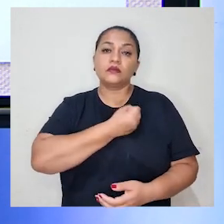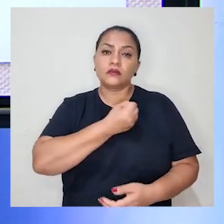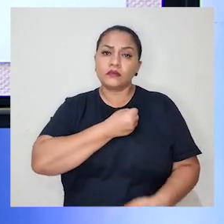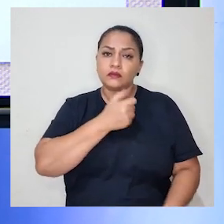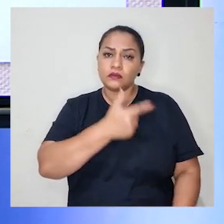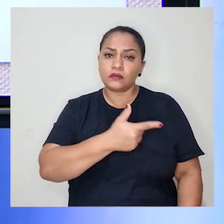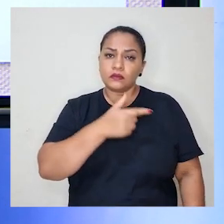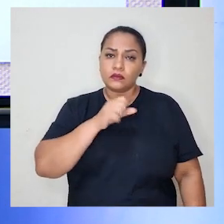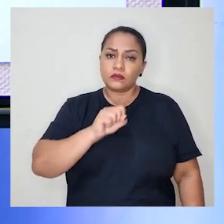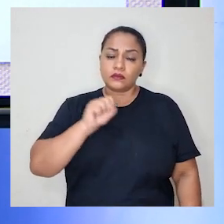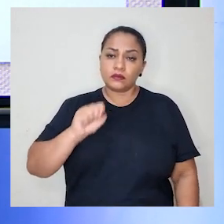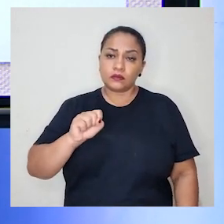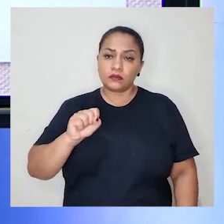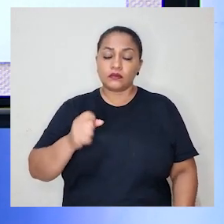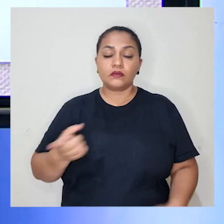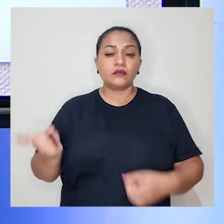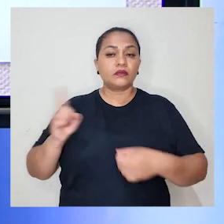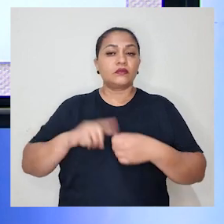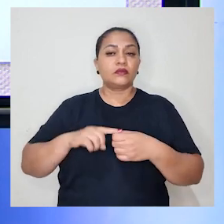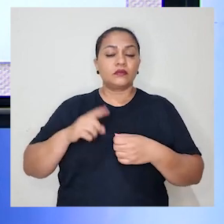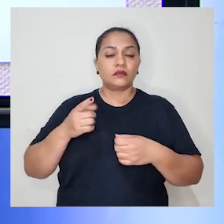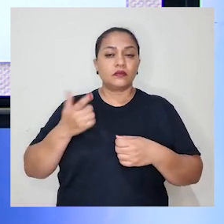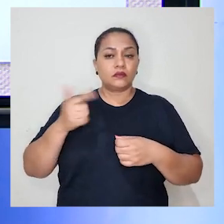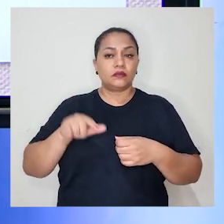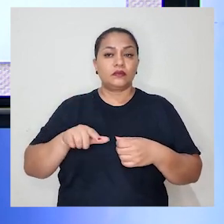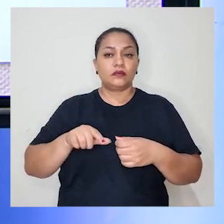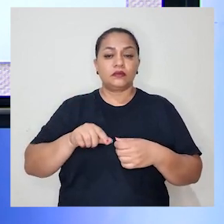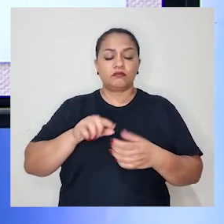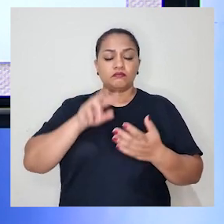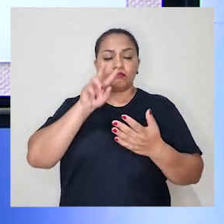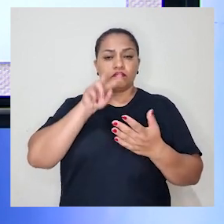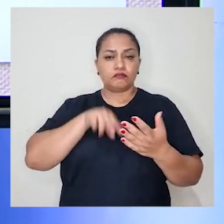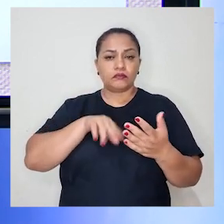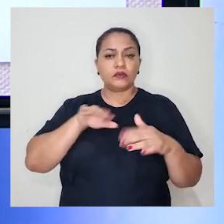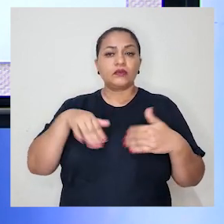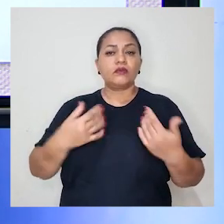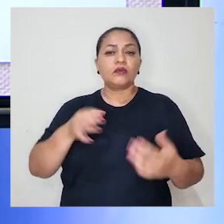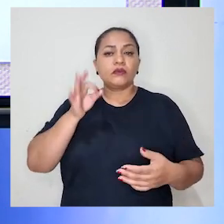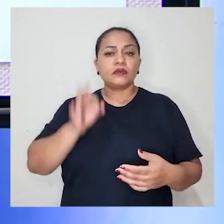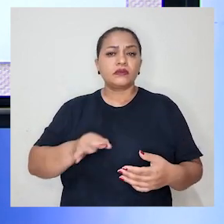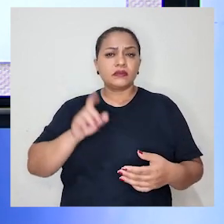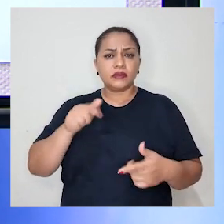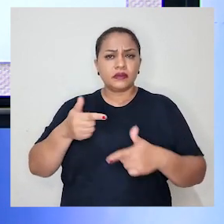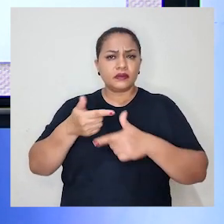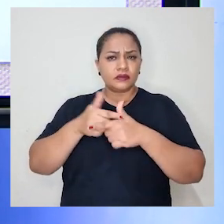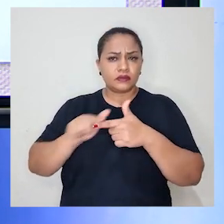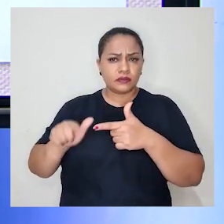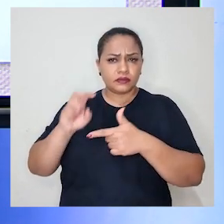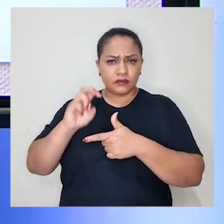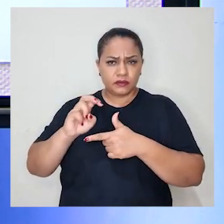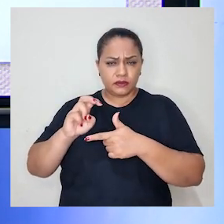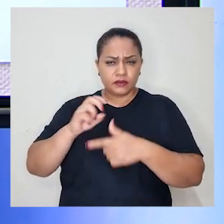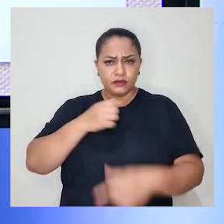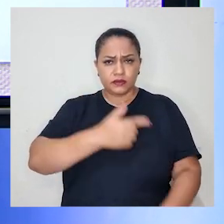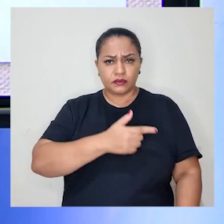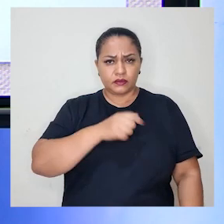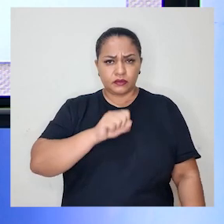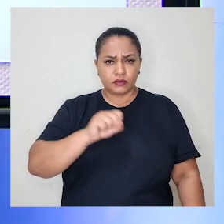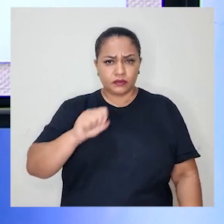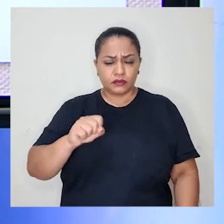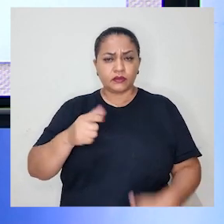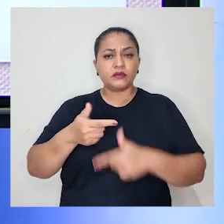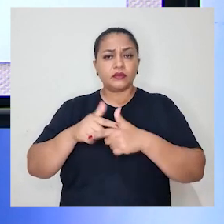O número 288, vamos retornar aqui para as alternativas. é um número divisível por 5?